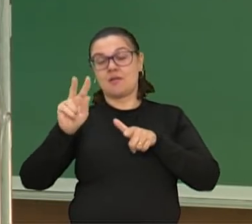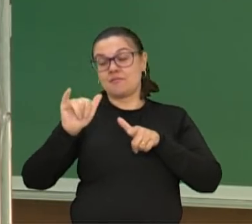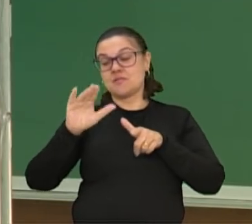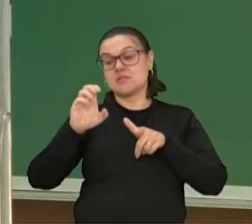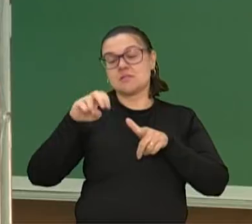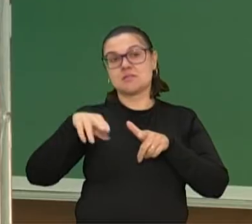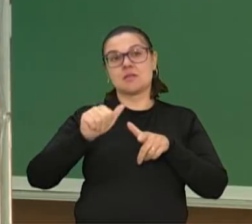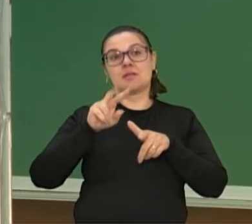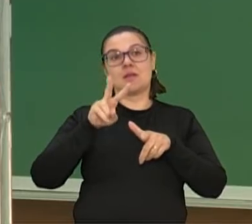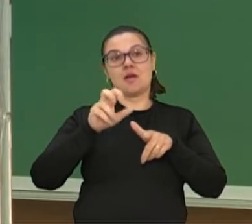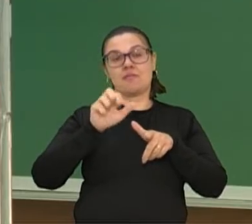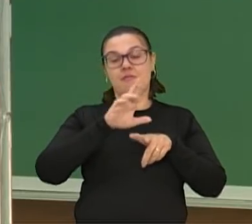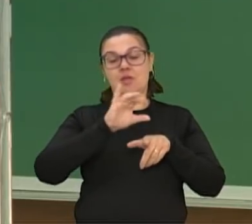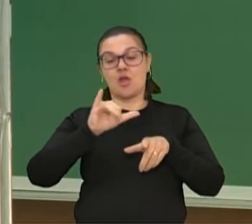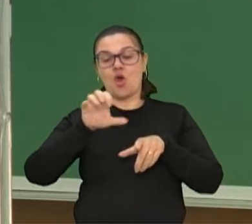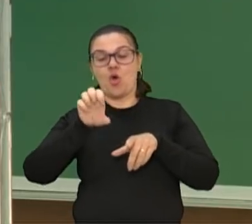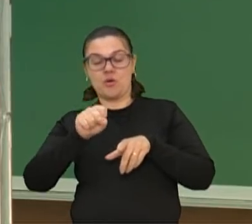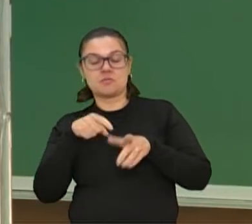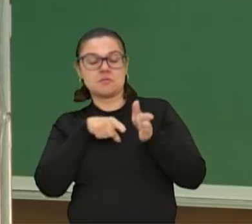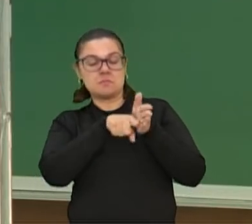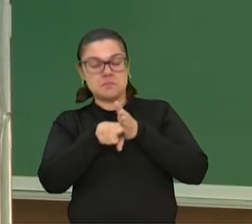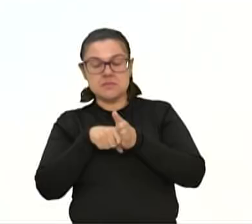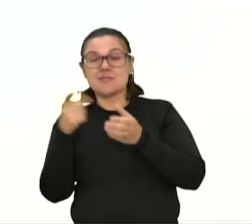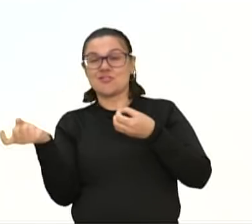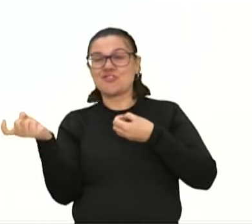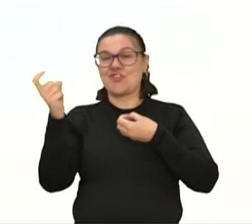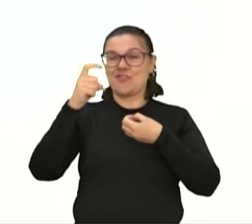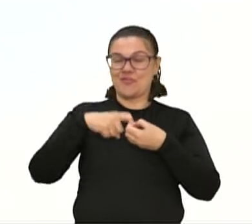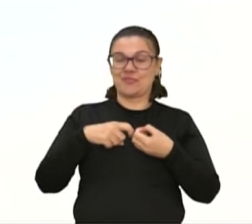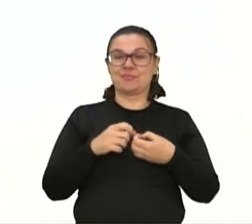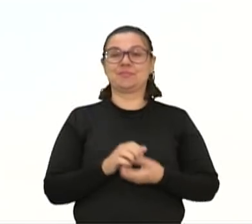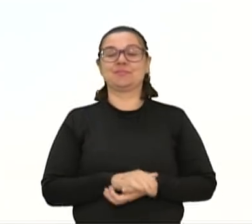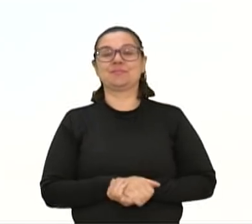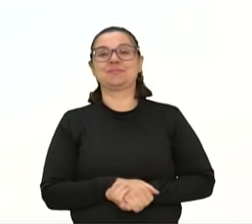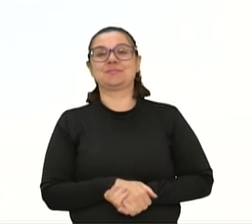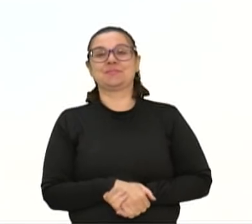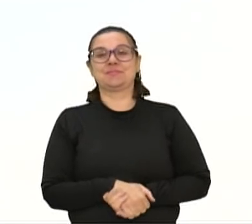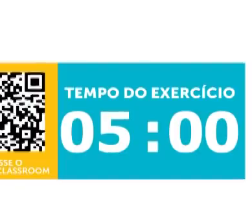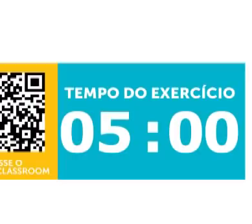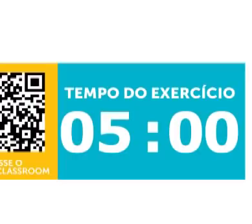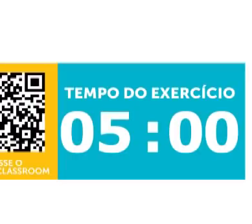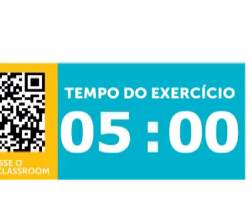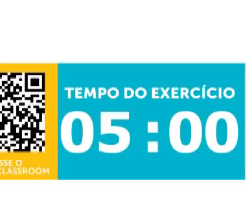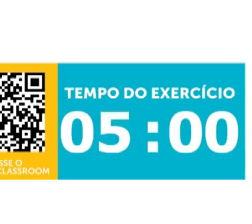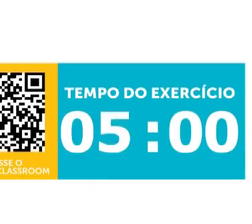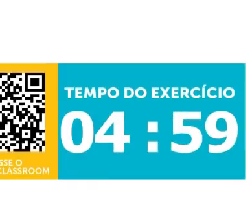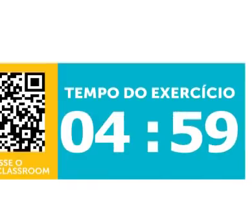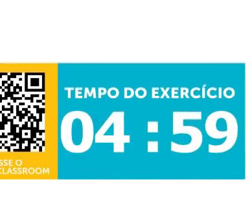e Averroes? Pesquise um pouco. Já voltamos com a resposta.